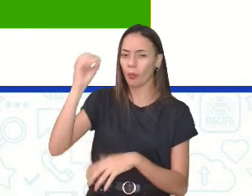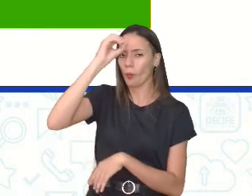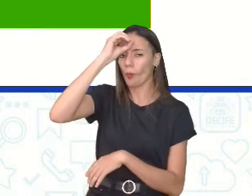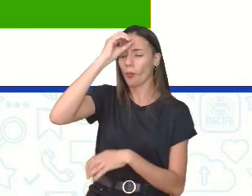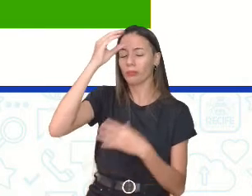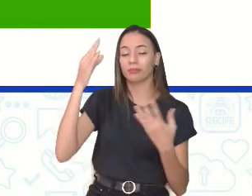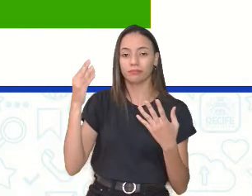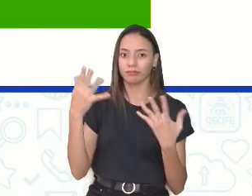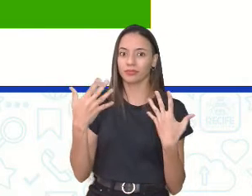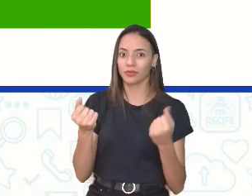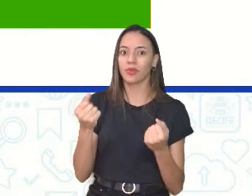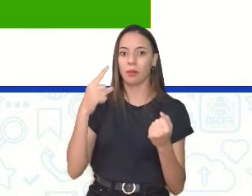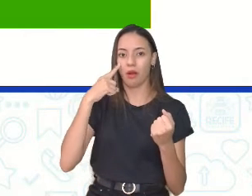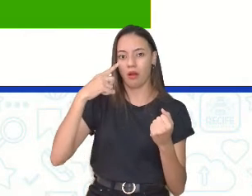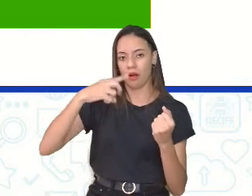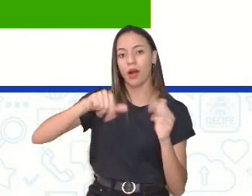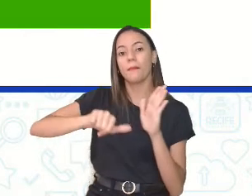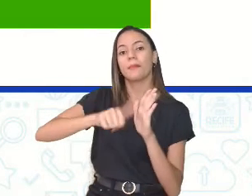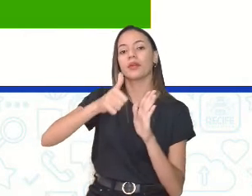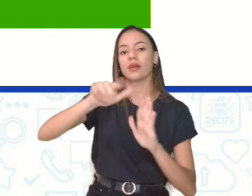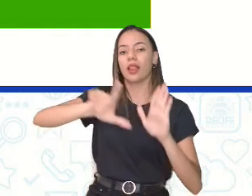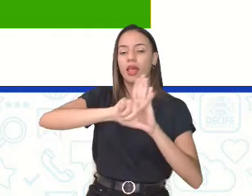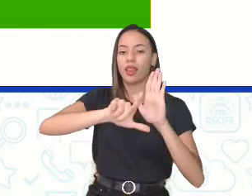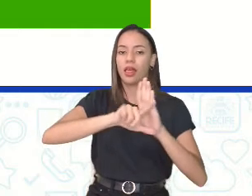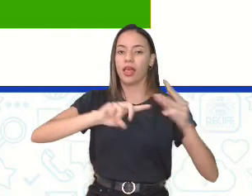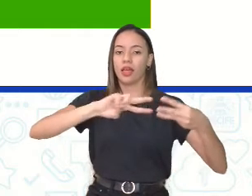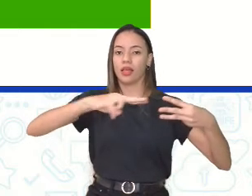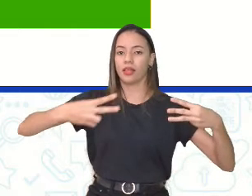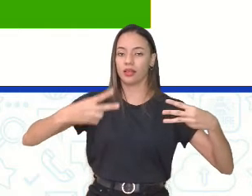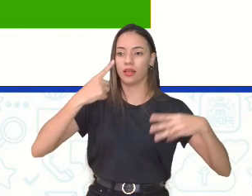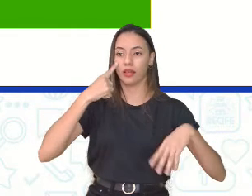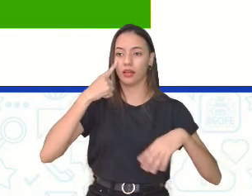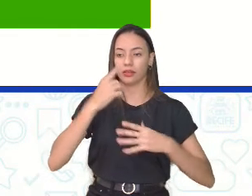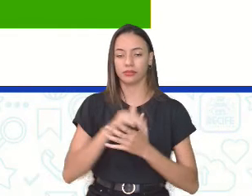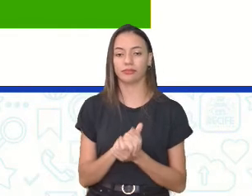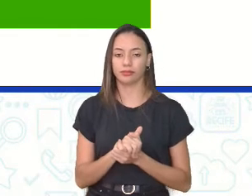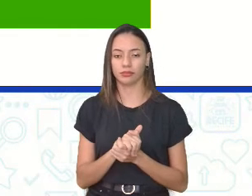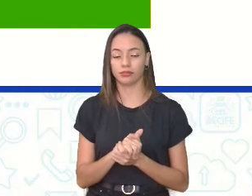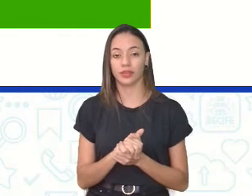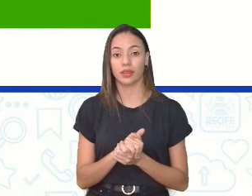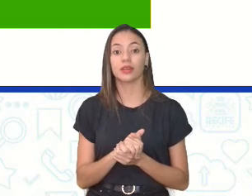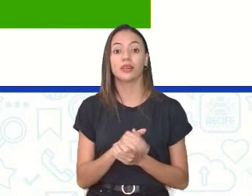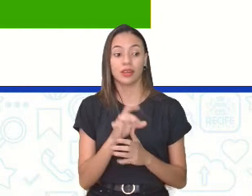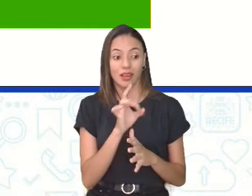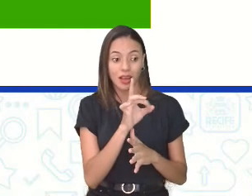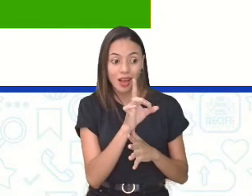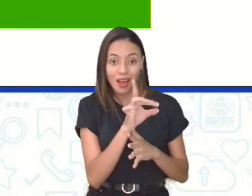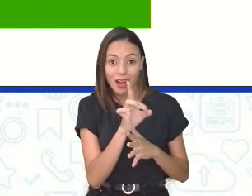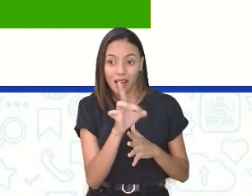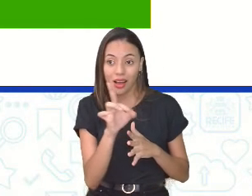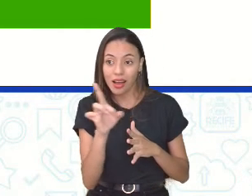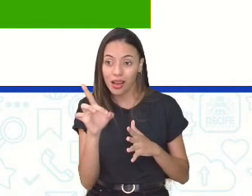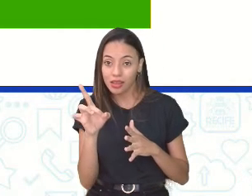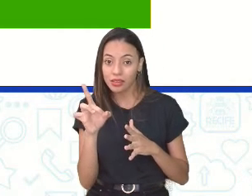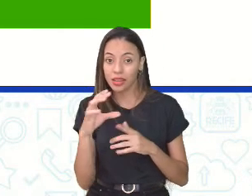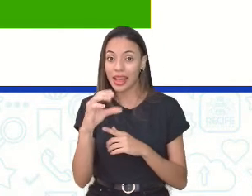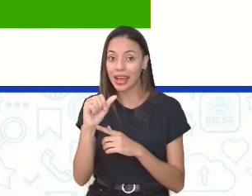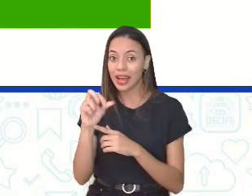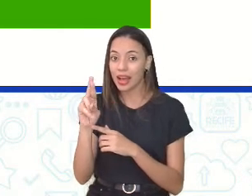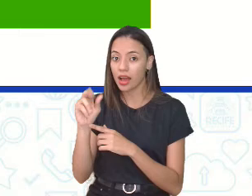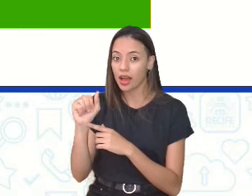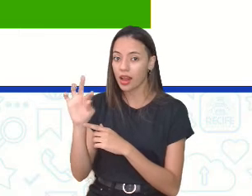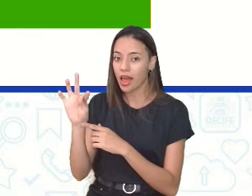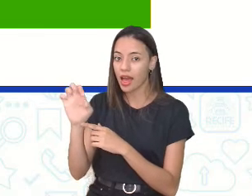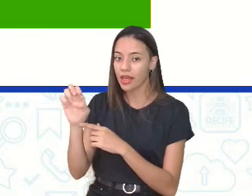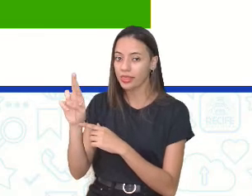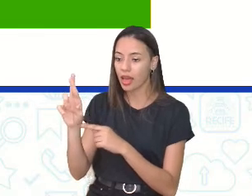Então, vamos lá. Vamos ler aqui a primeira lei de Mendel. Cada caráter é determinado, caráter é a